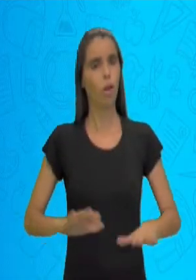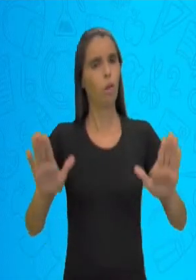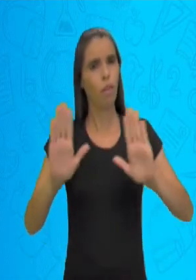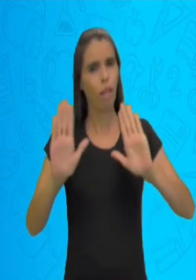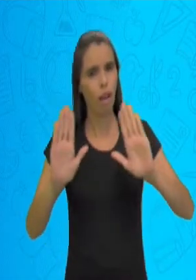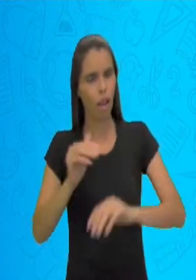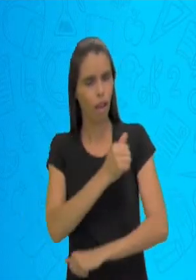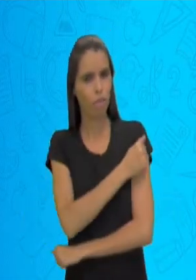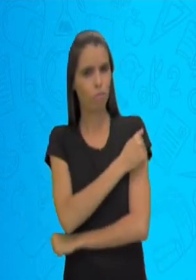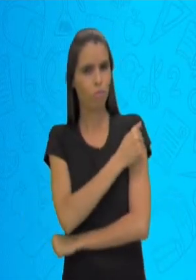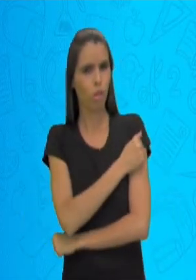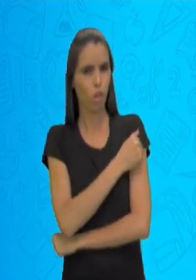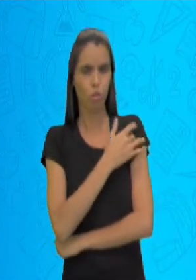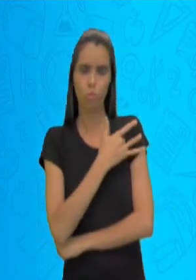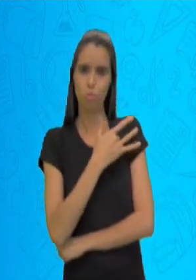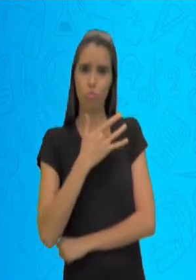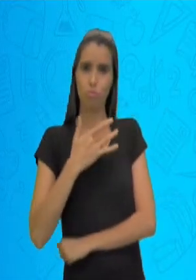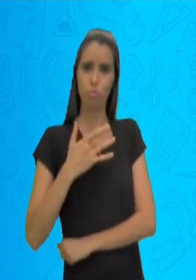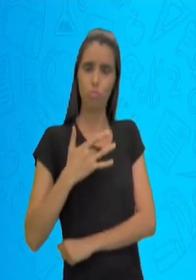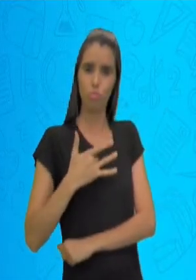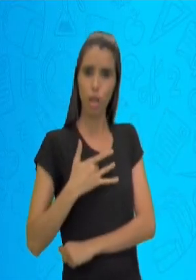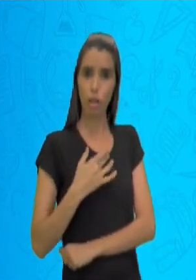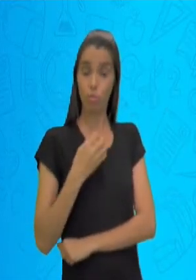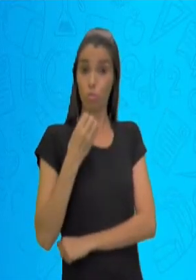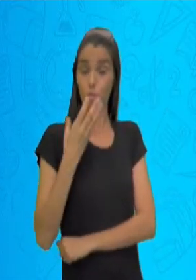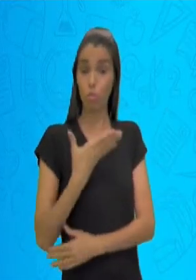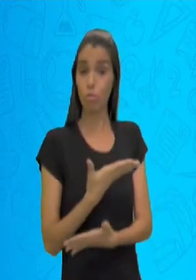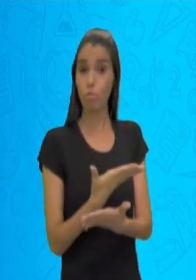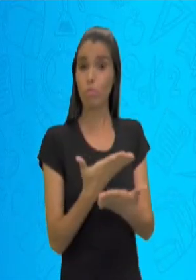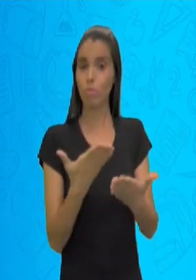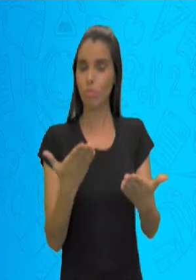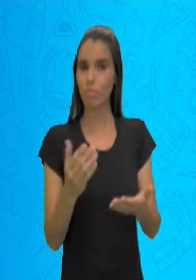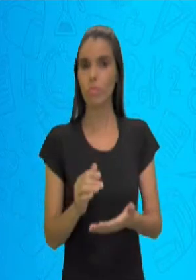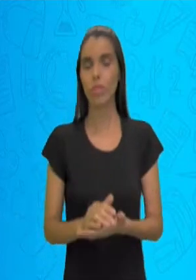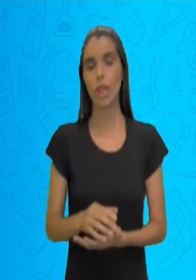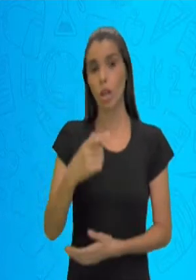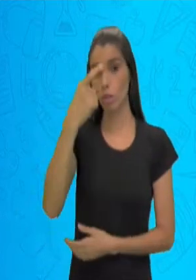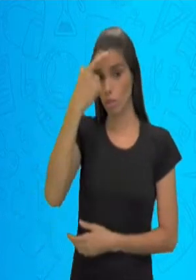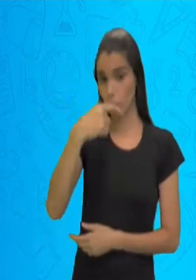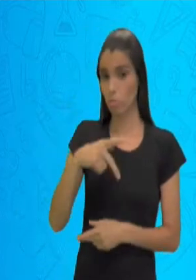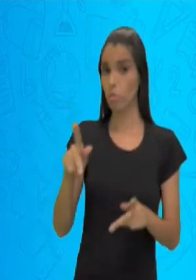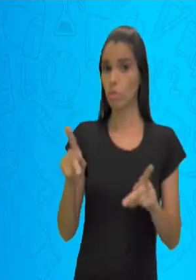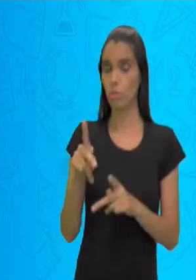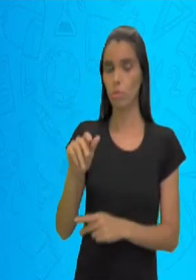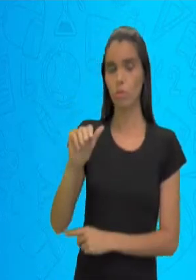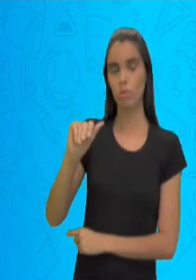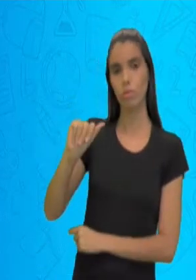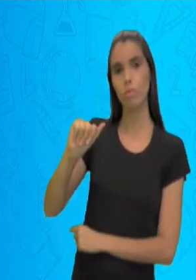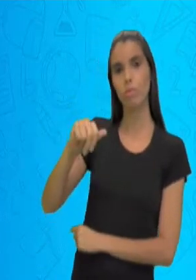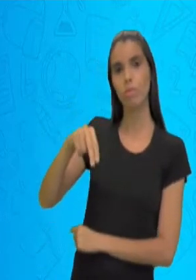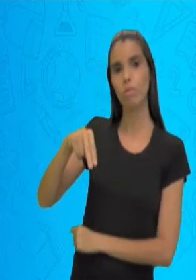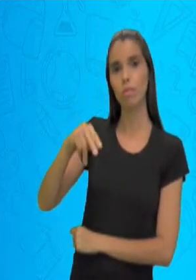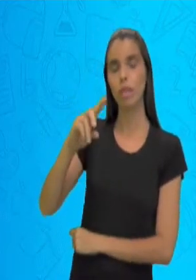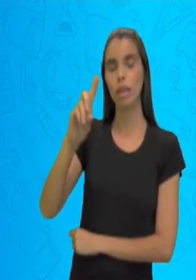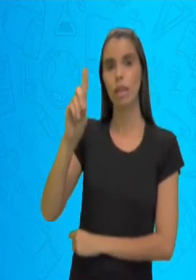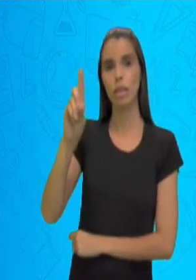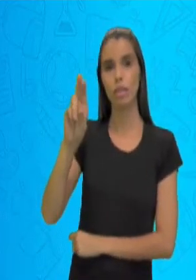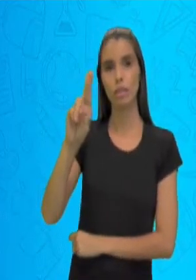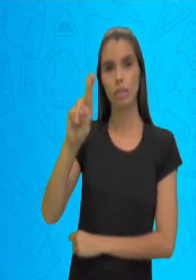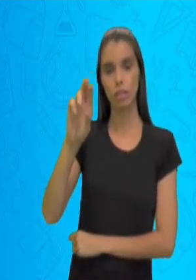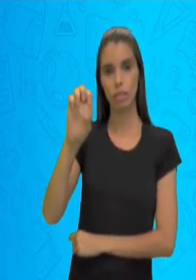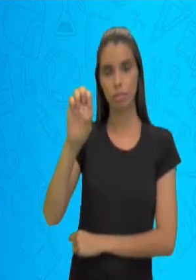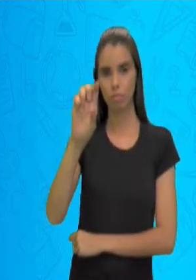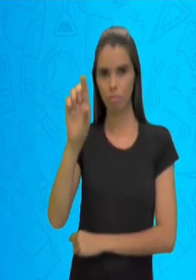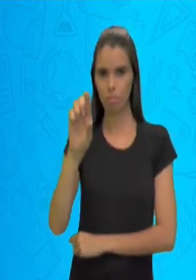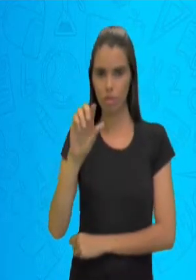Olá, estudantes do terceiro ano, tudo bem com vocês? Eu sou Andresa Morim, professora de matemática para o